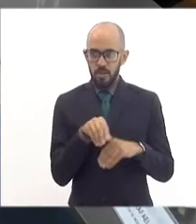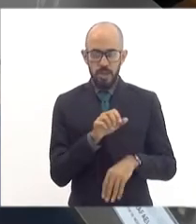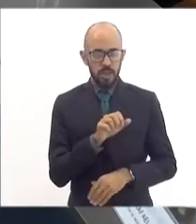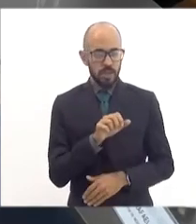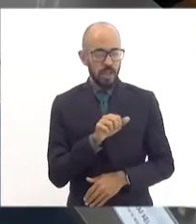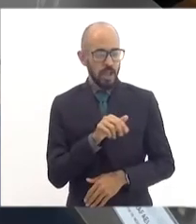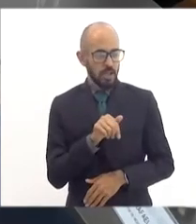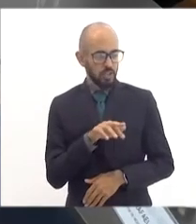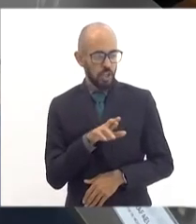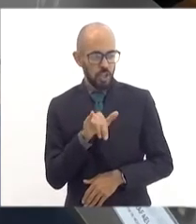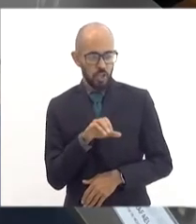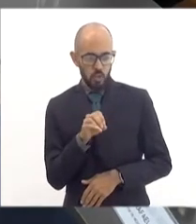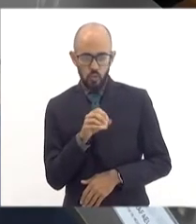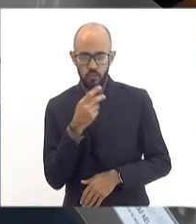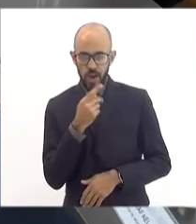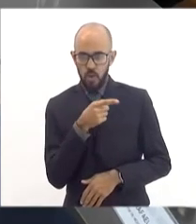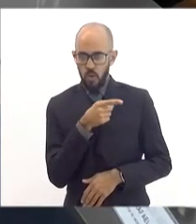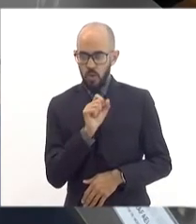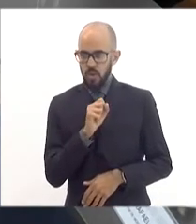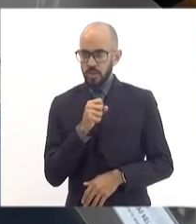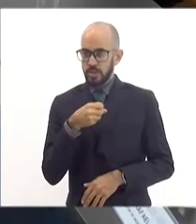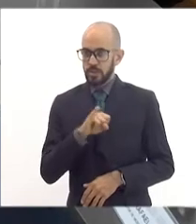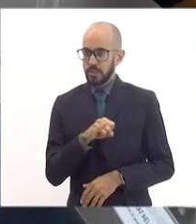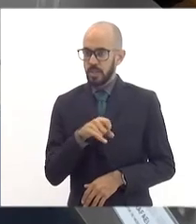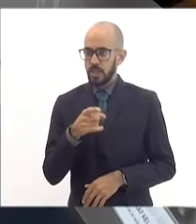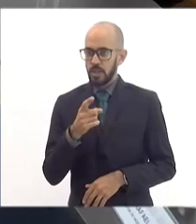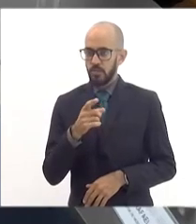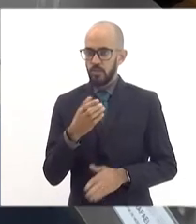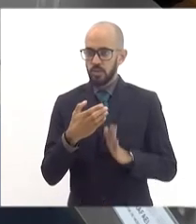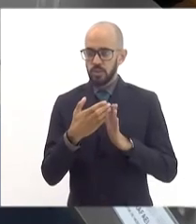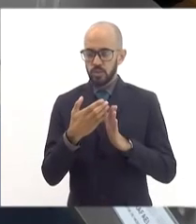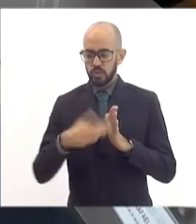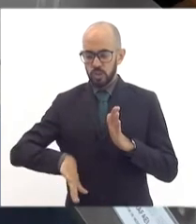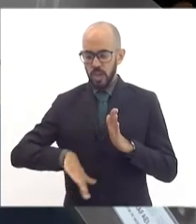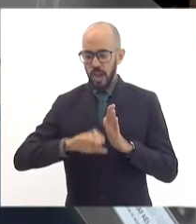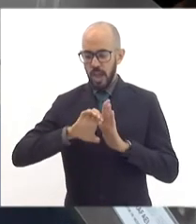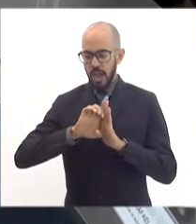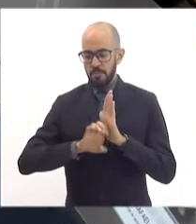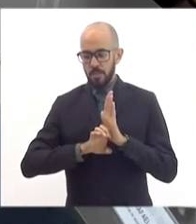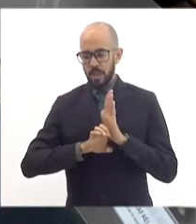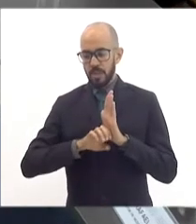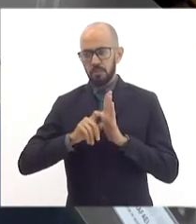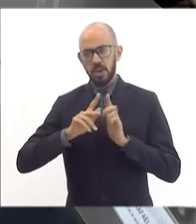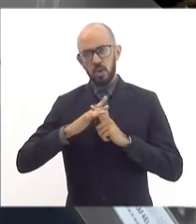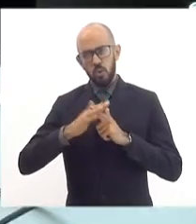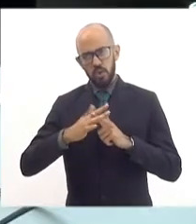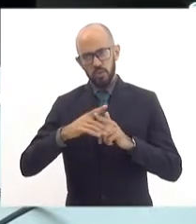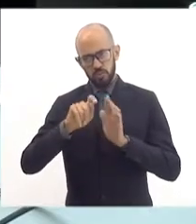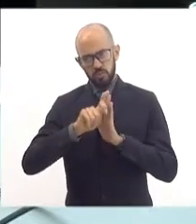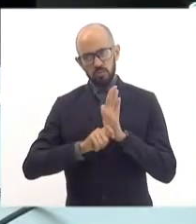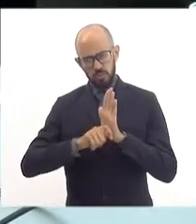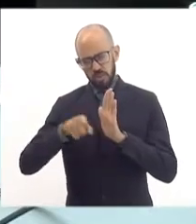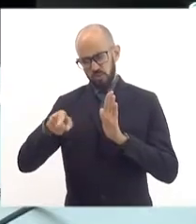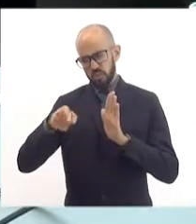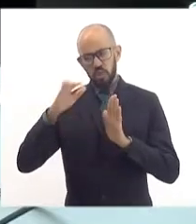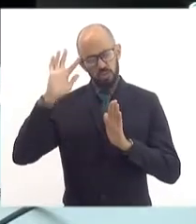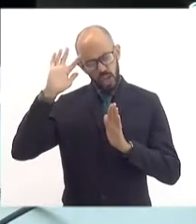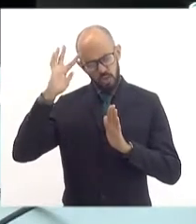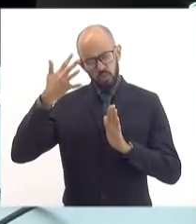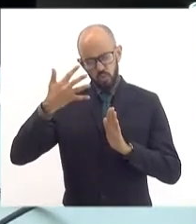deputado, se não fosse para rejeitar a emenda, para corrigir a redação, mas o senhor já deu a solução, a melhor